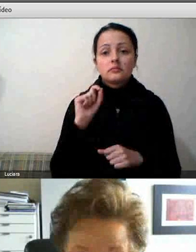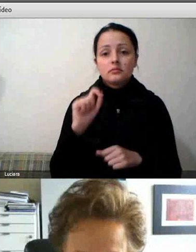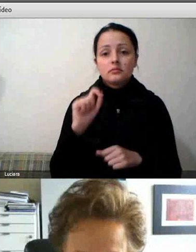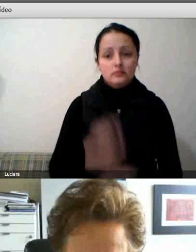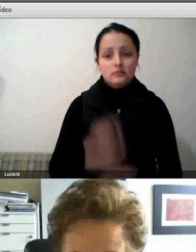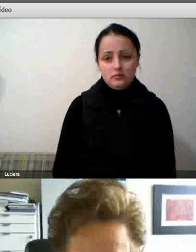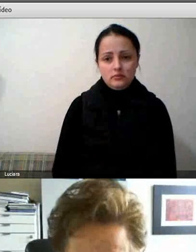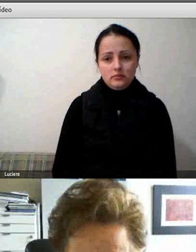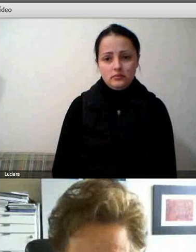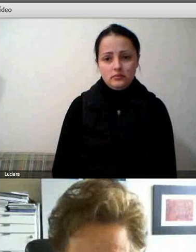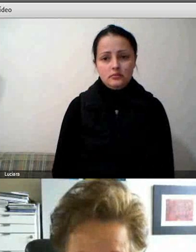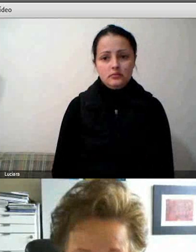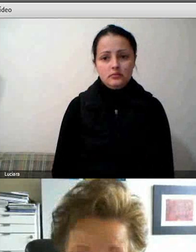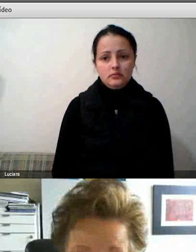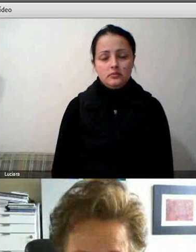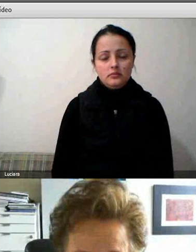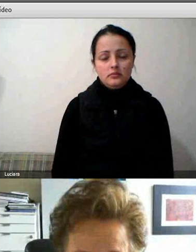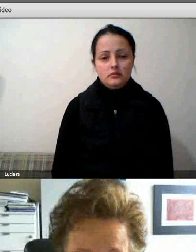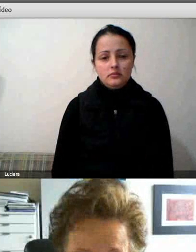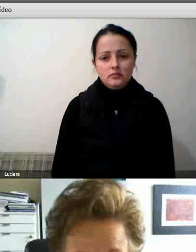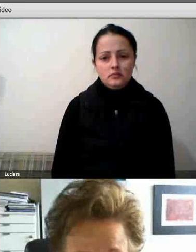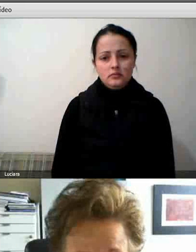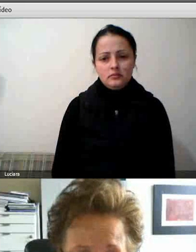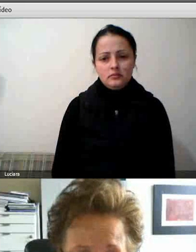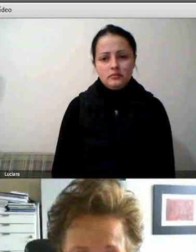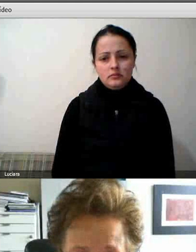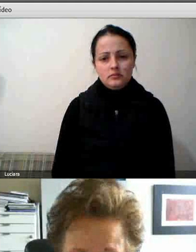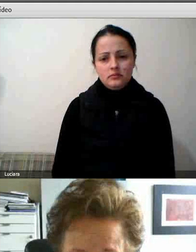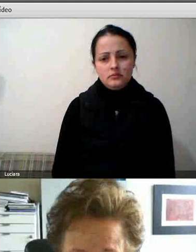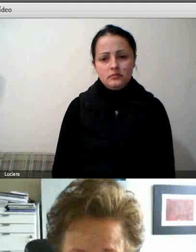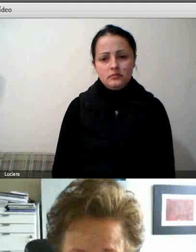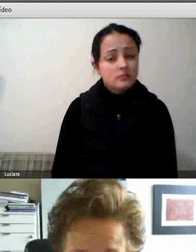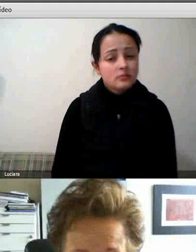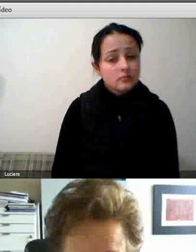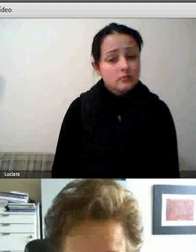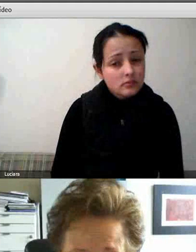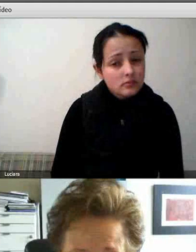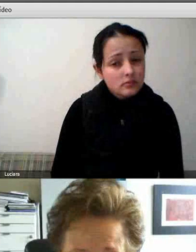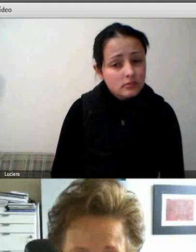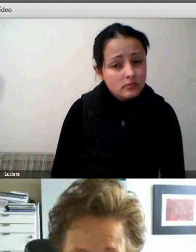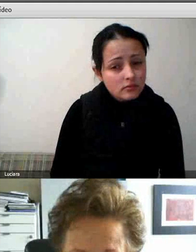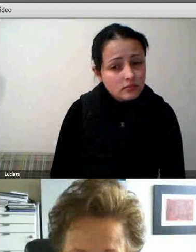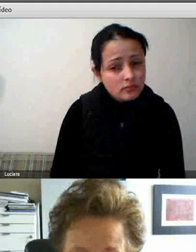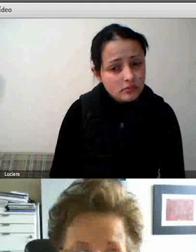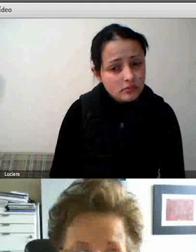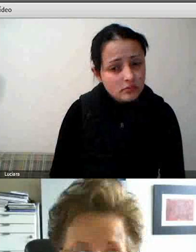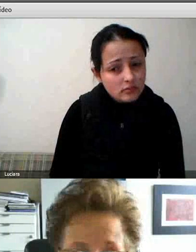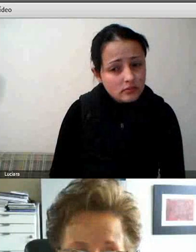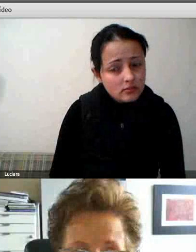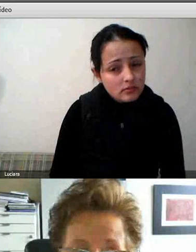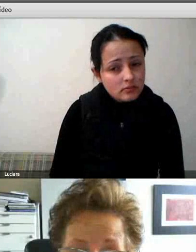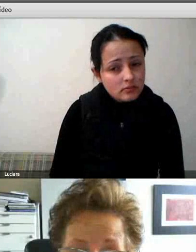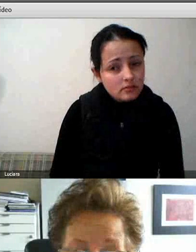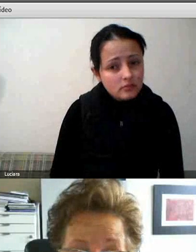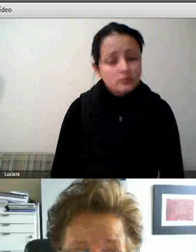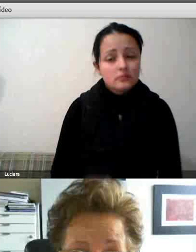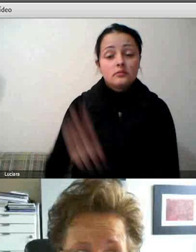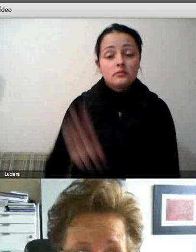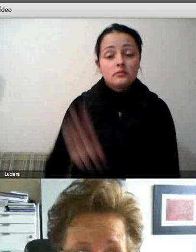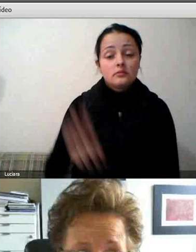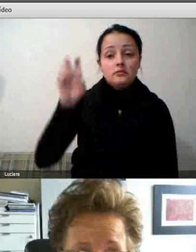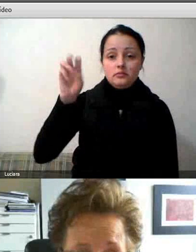hoje, que nós temos em toda parte, é a escola da era industrial. Não é da era digital. Então, como é que